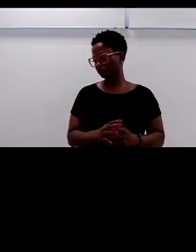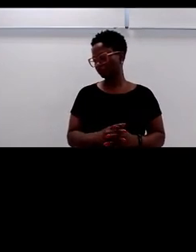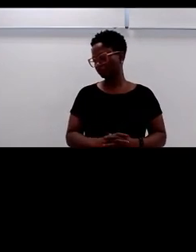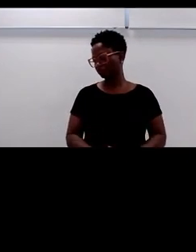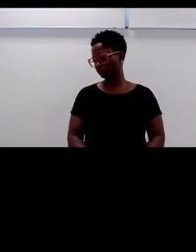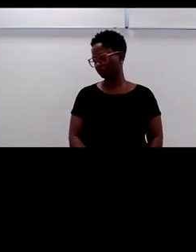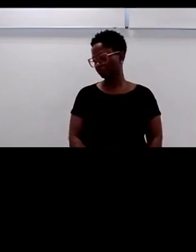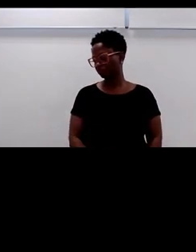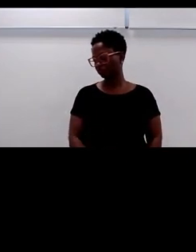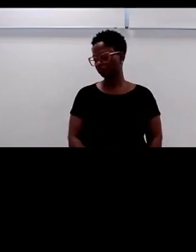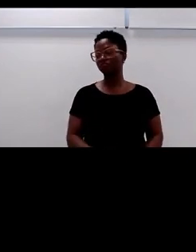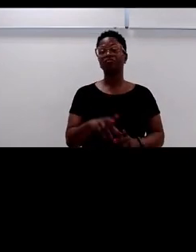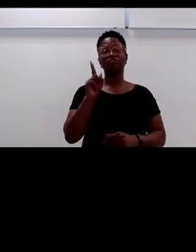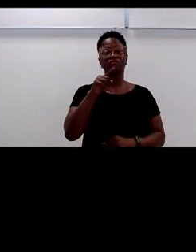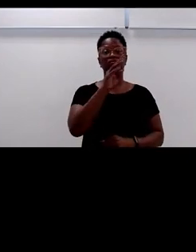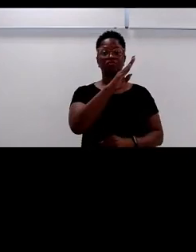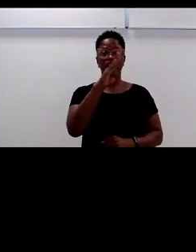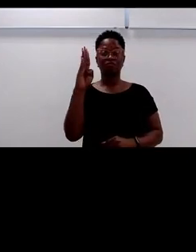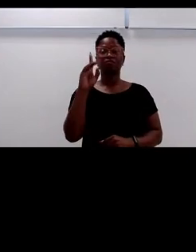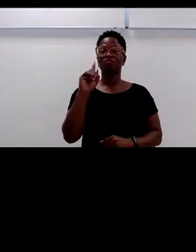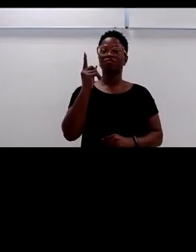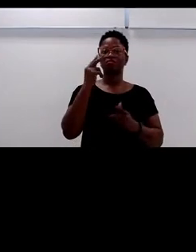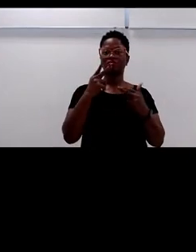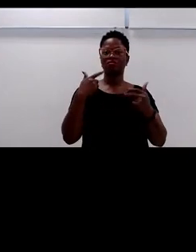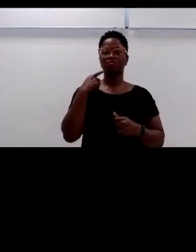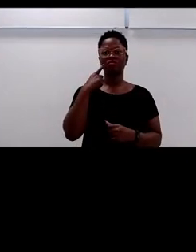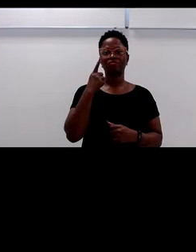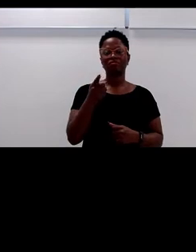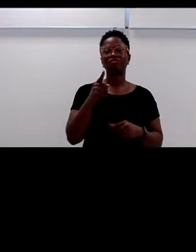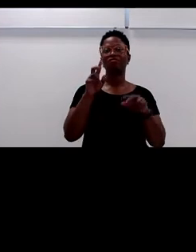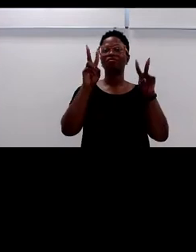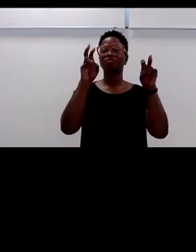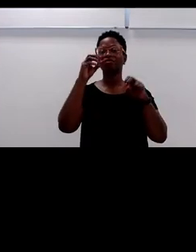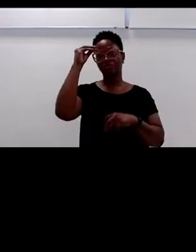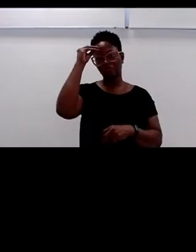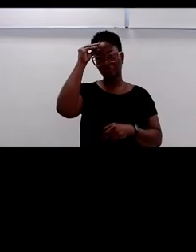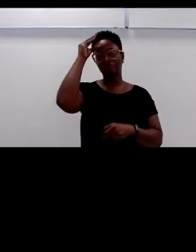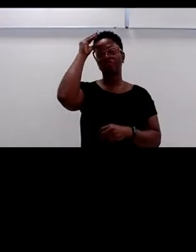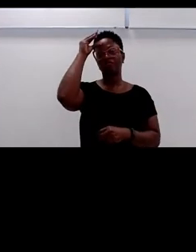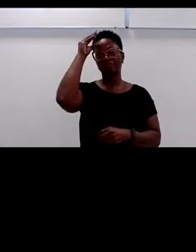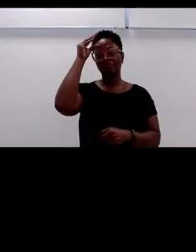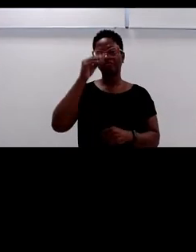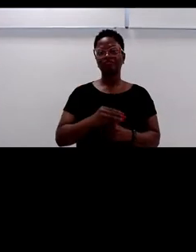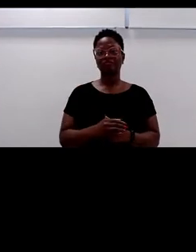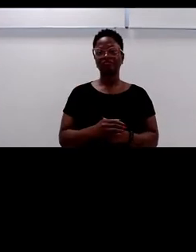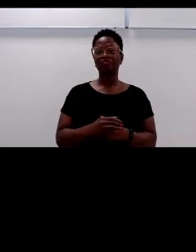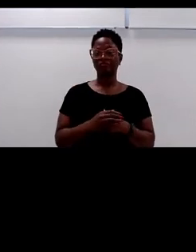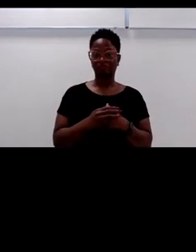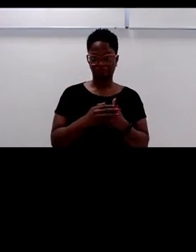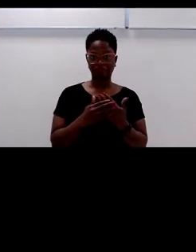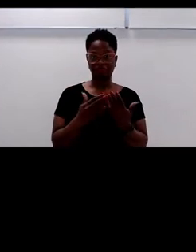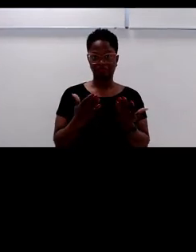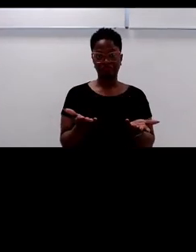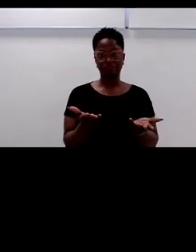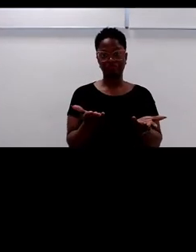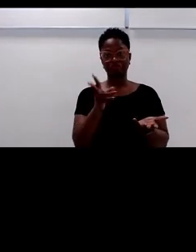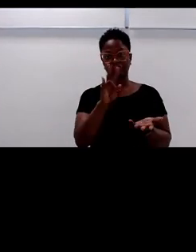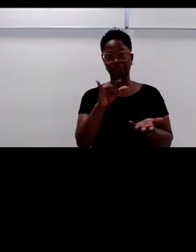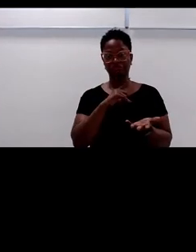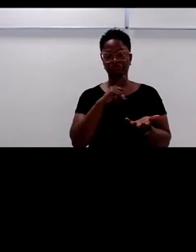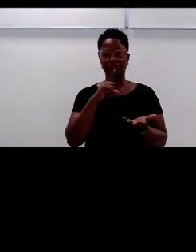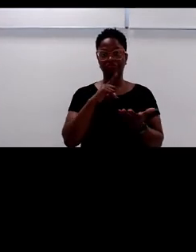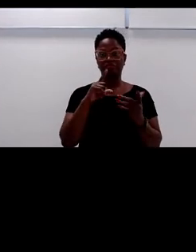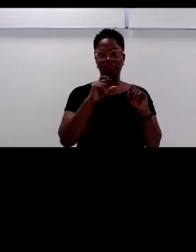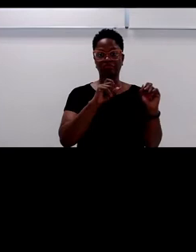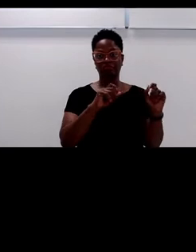Como é uma biblioteca, a primeira coisa que me veio foi a questão do conhecimento. Aí vai ter uma figura central que ainda